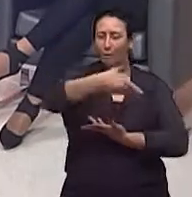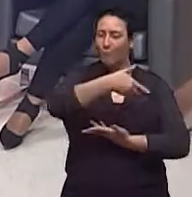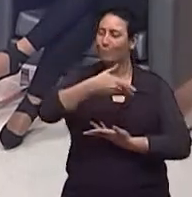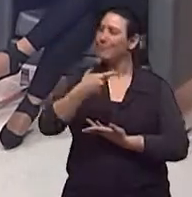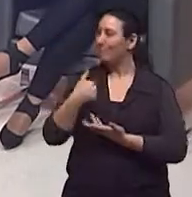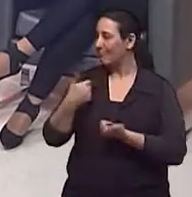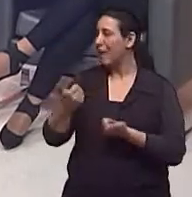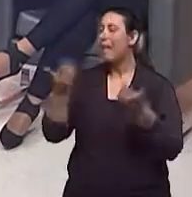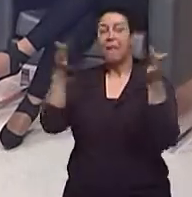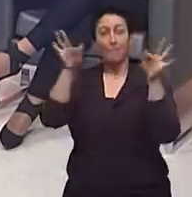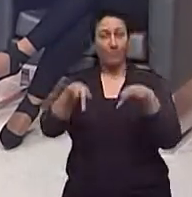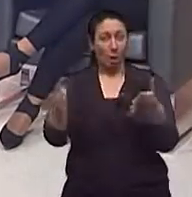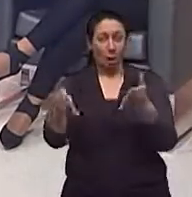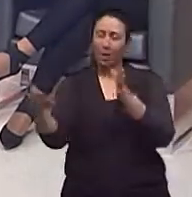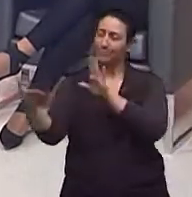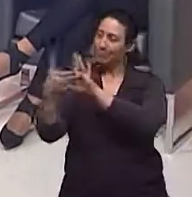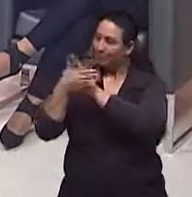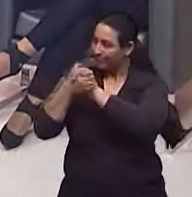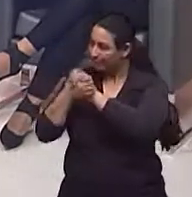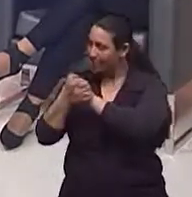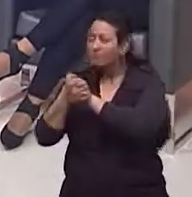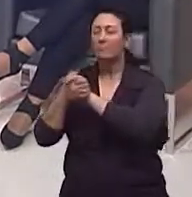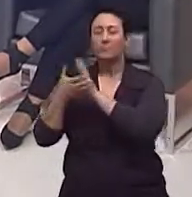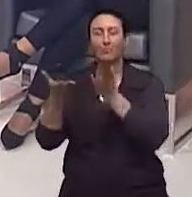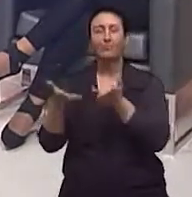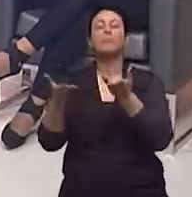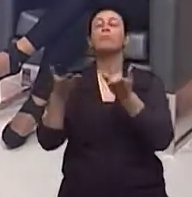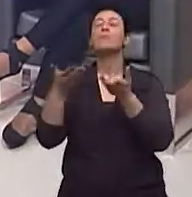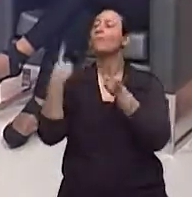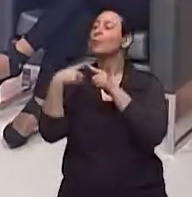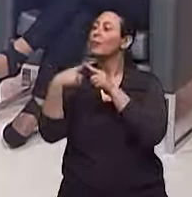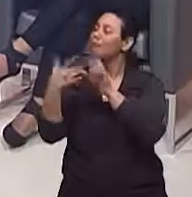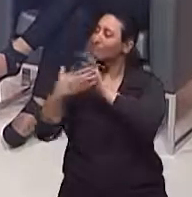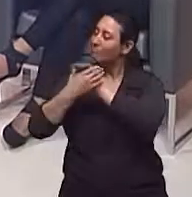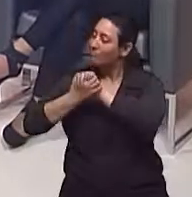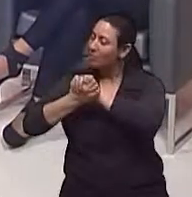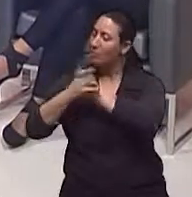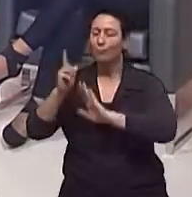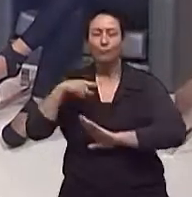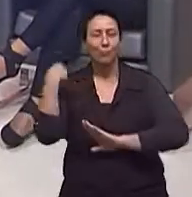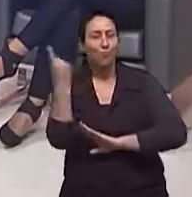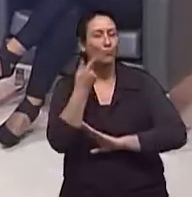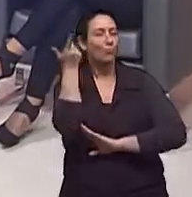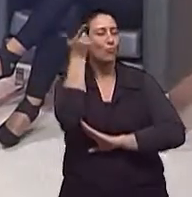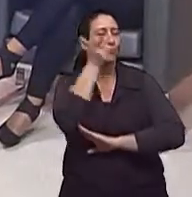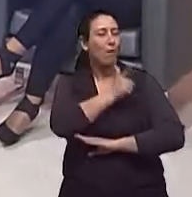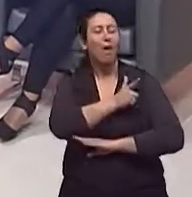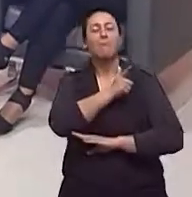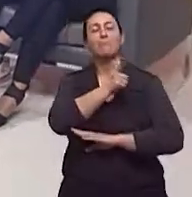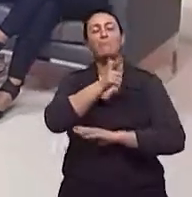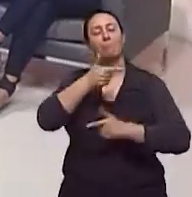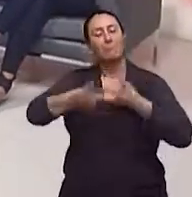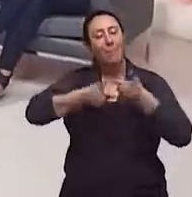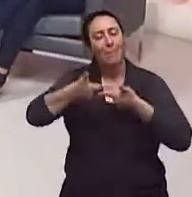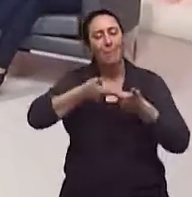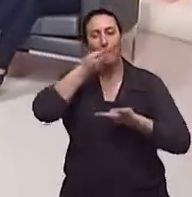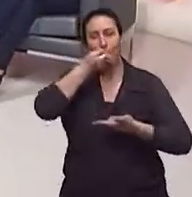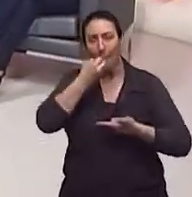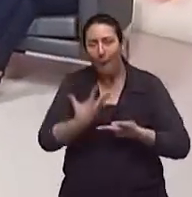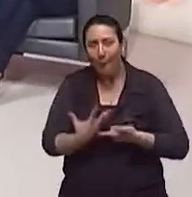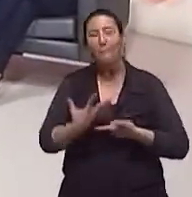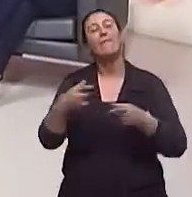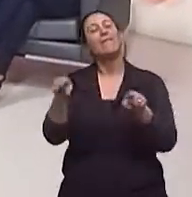termino o programa eu quero que tu me dê tua mão interessa porque nós vamos terminar de mãos dadas porque é de mãos dadas que a gente consegue fazer um bom trabalho